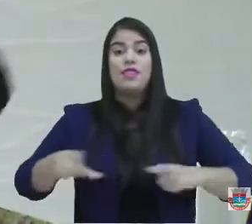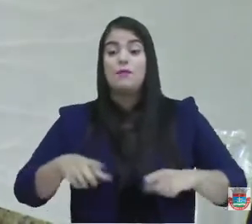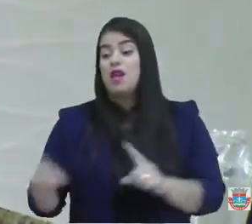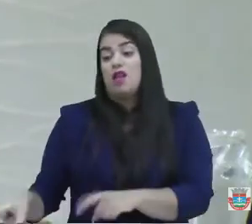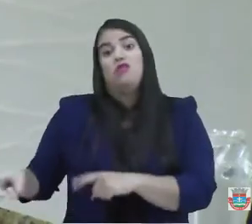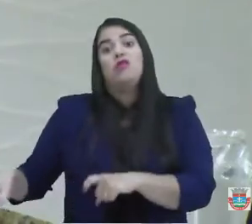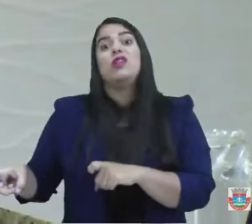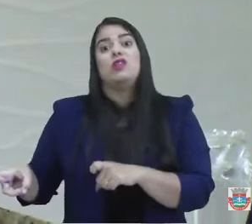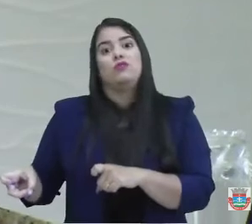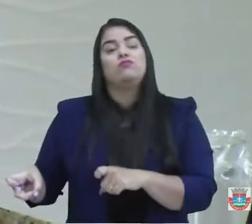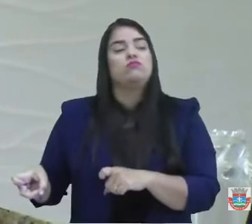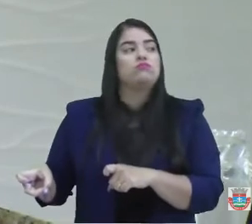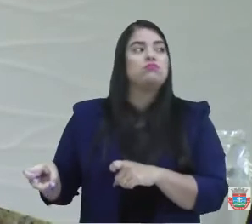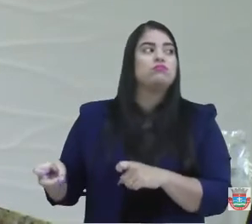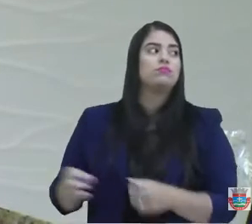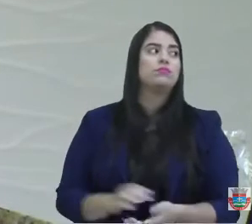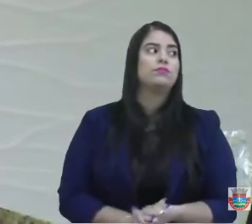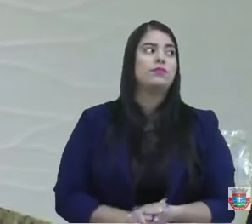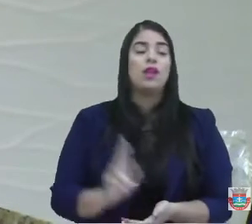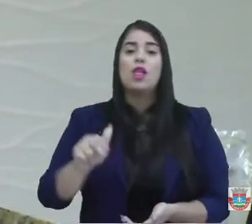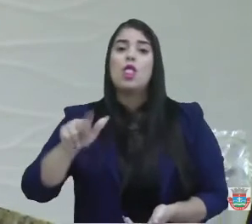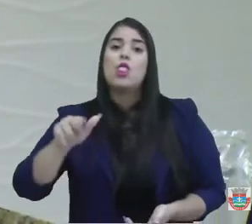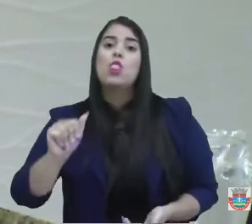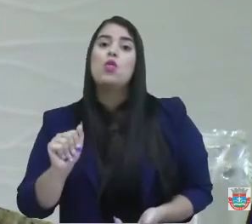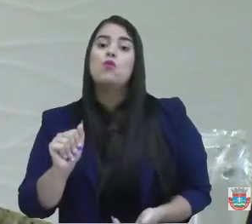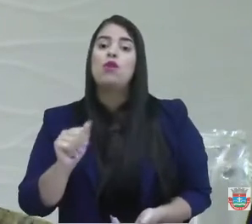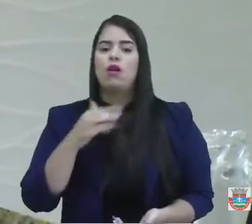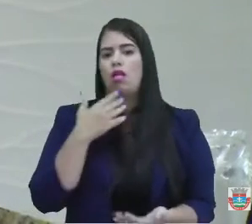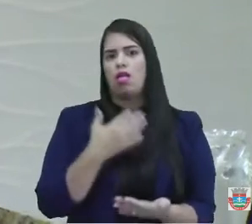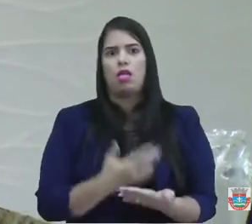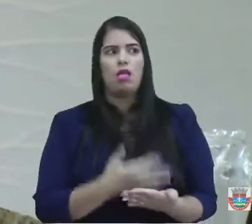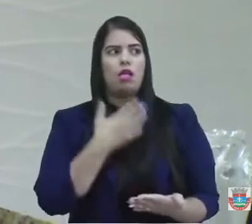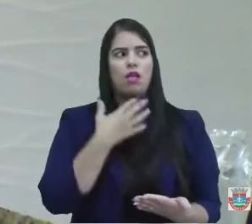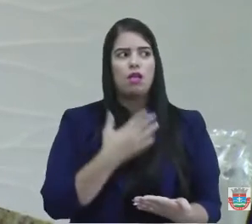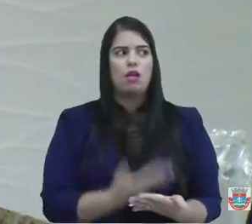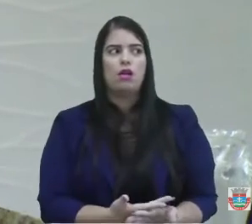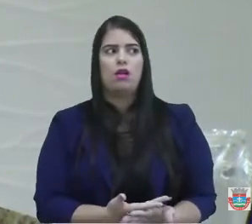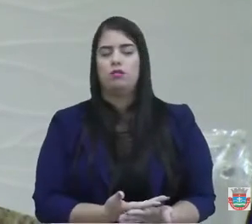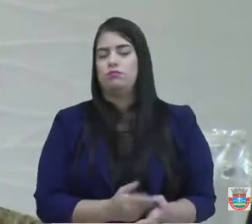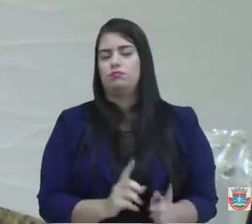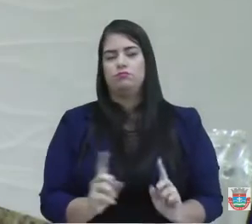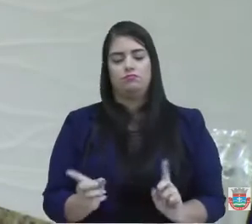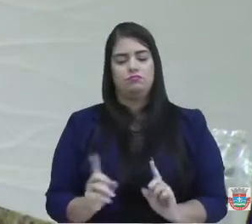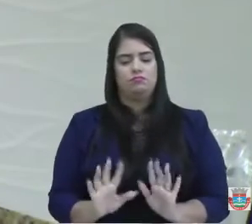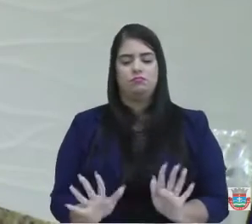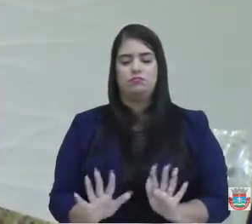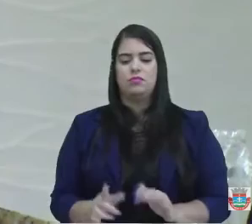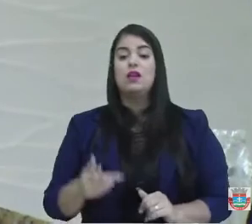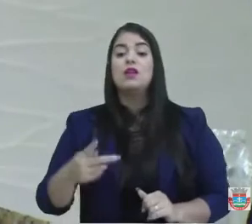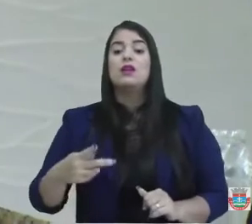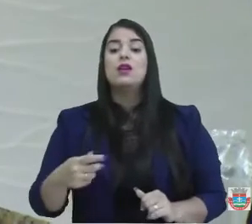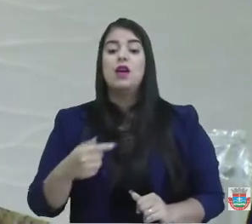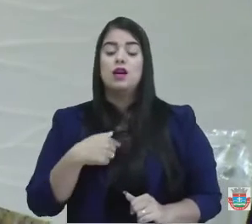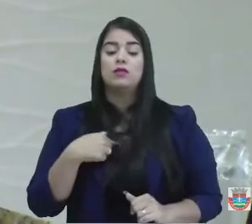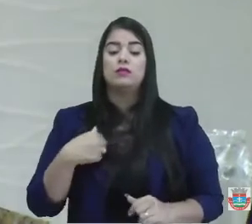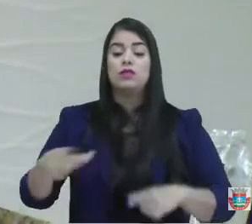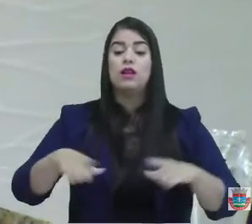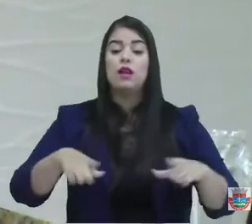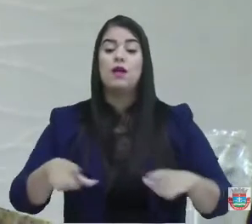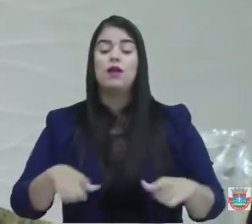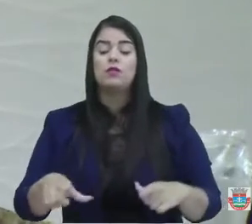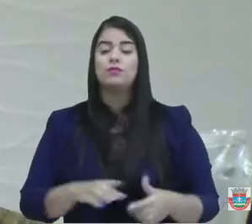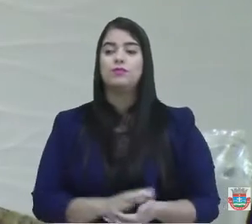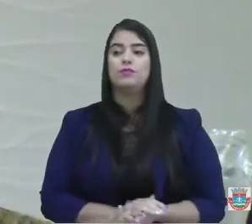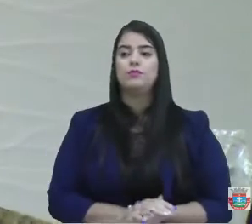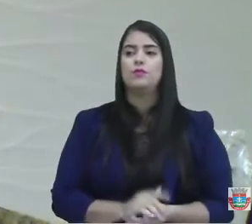coisa. Mas jamais eu vou ser babão de ninguém. Eu vou dizer uma coisa, meu amigo. Se eu trabalho numa granja, a Vani tem uma granja,